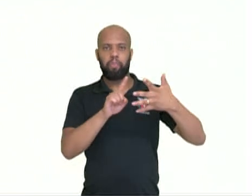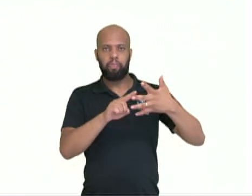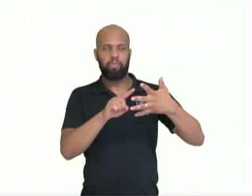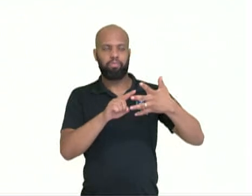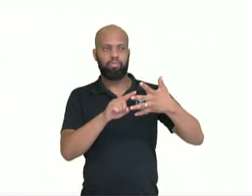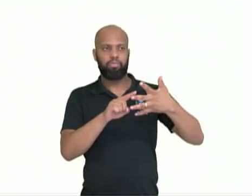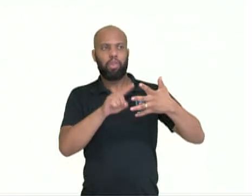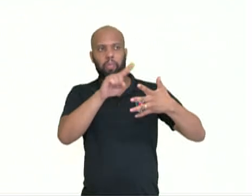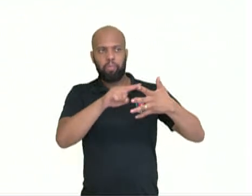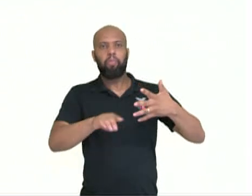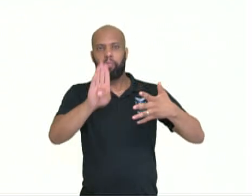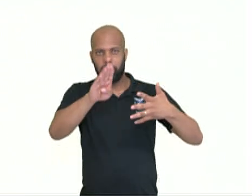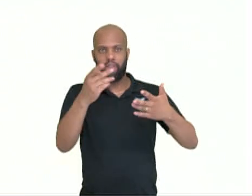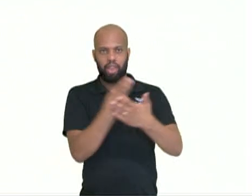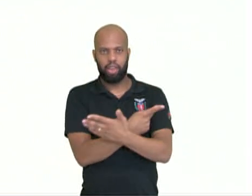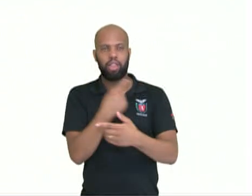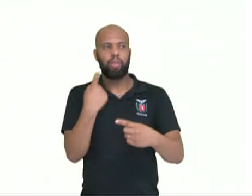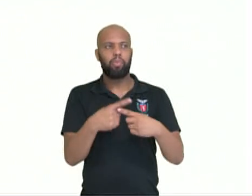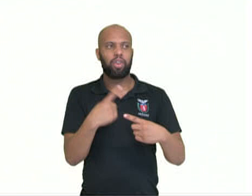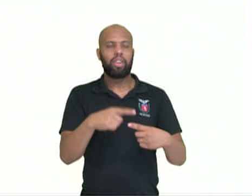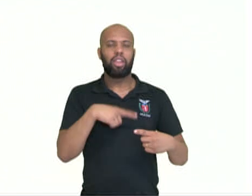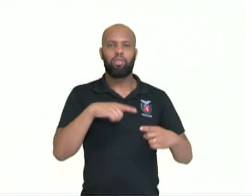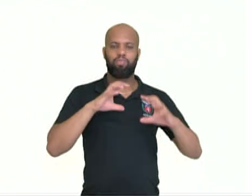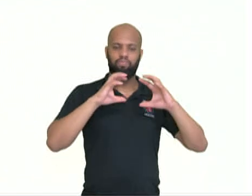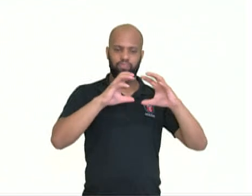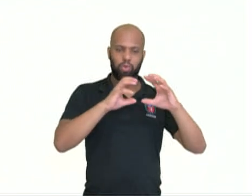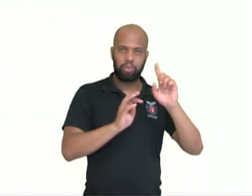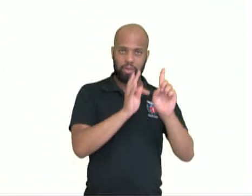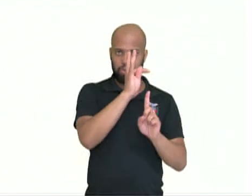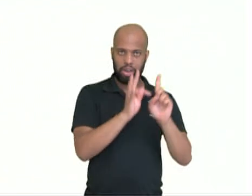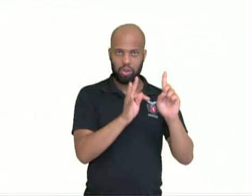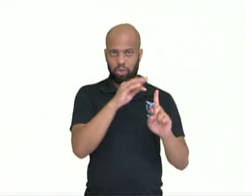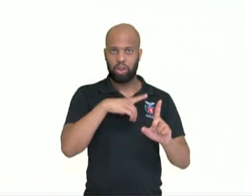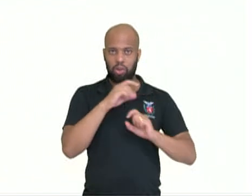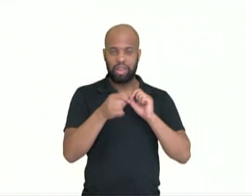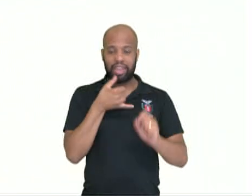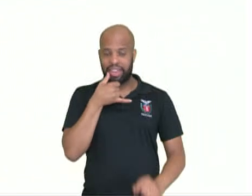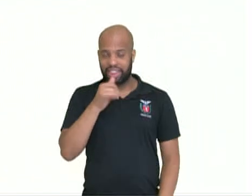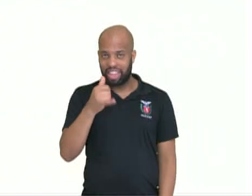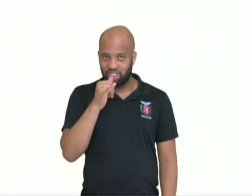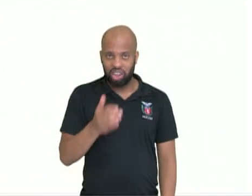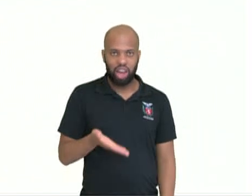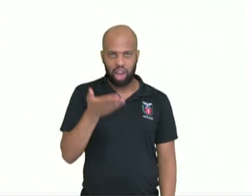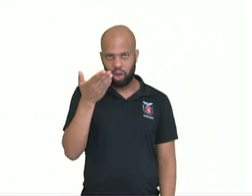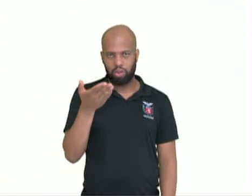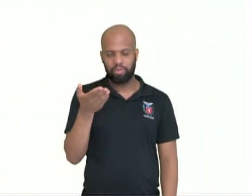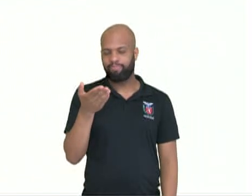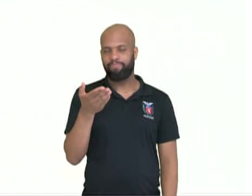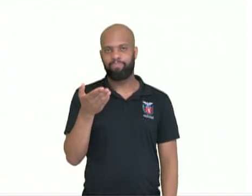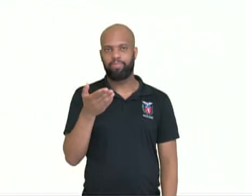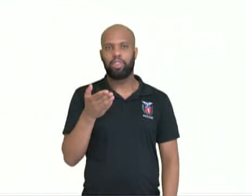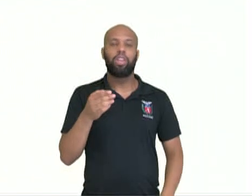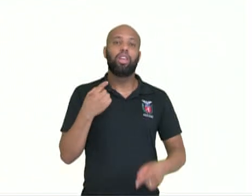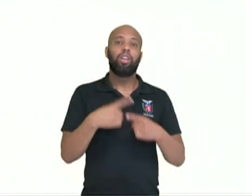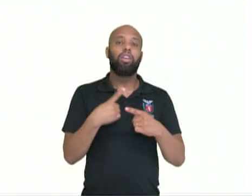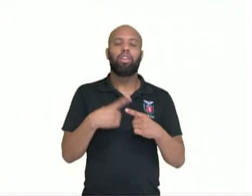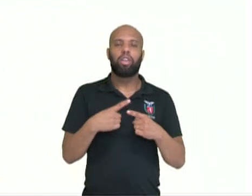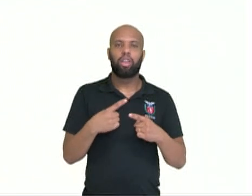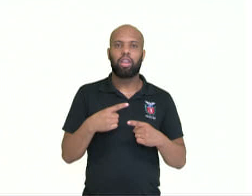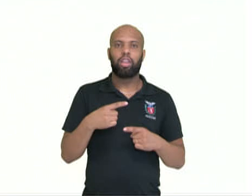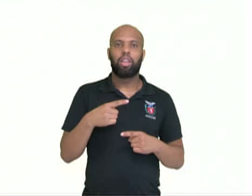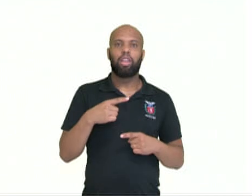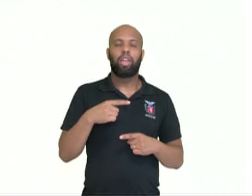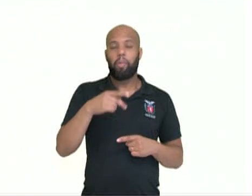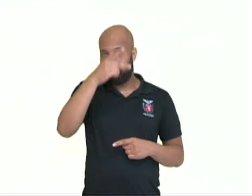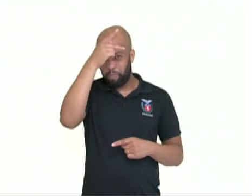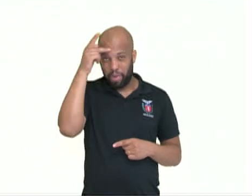diz que um corpo com alta temperatura implica necessariamente em uma quantidade de energia térmica alta. Lembre-se, o senso